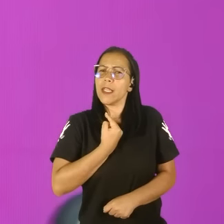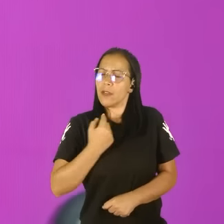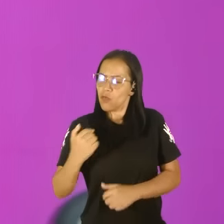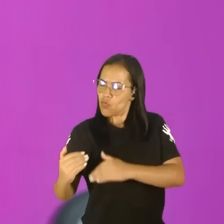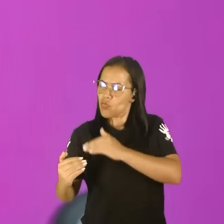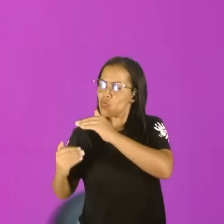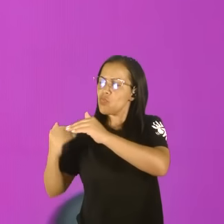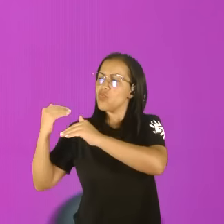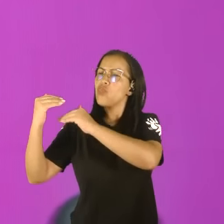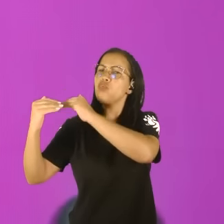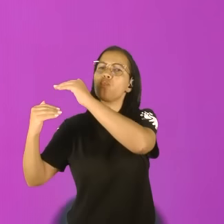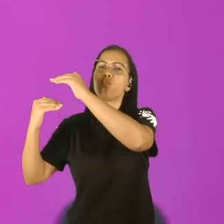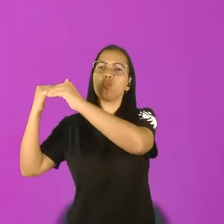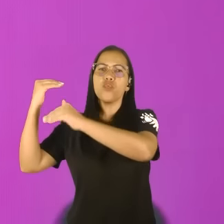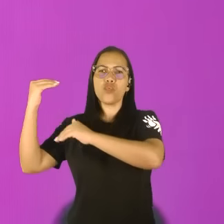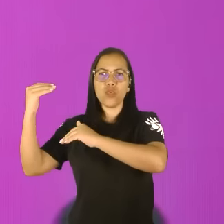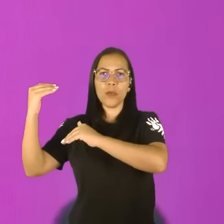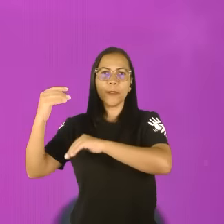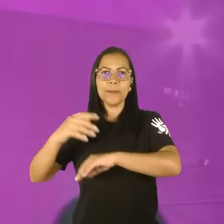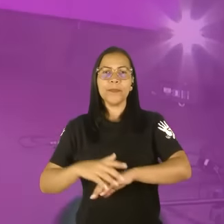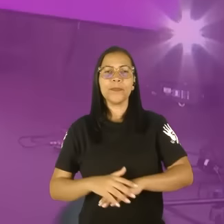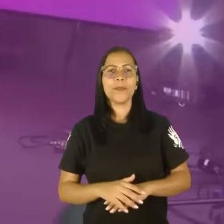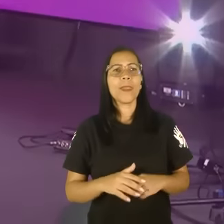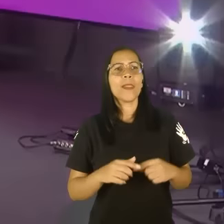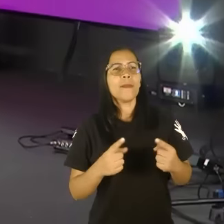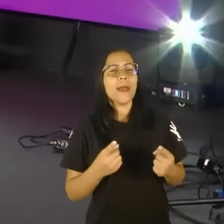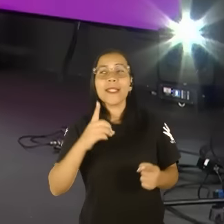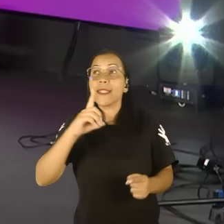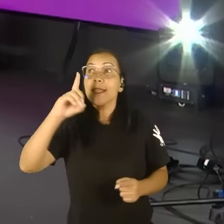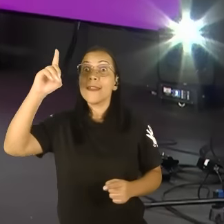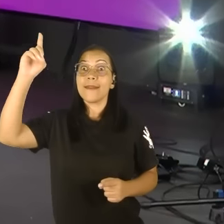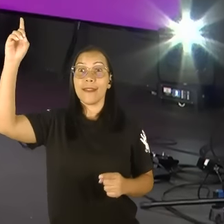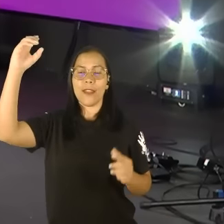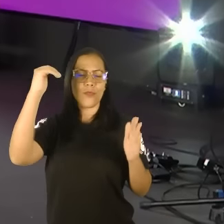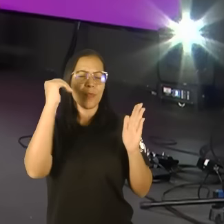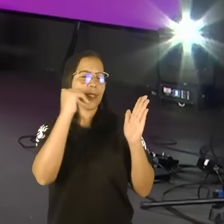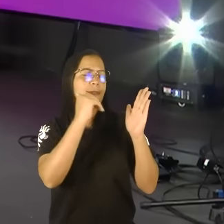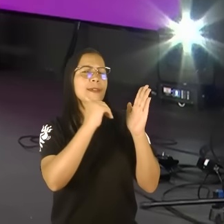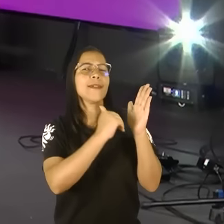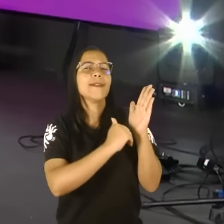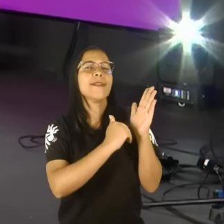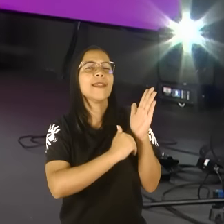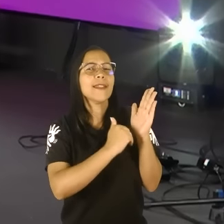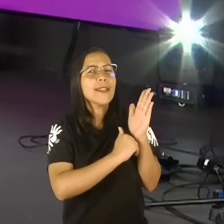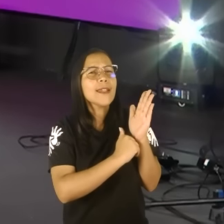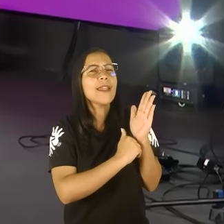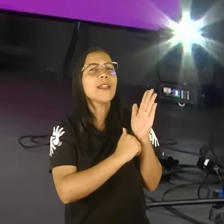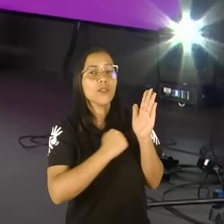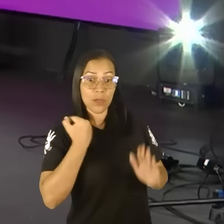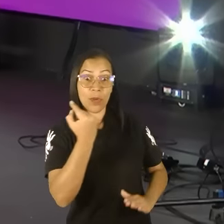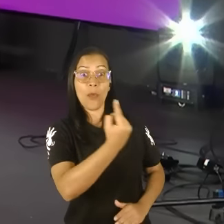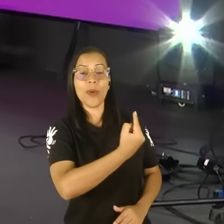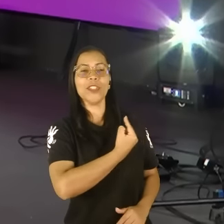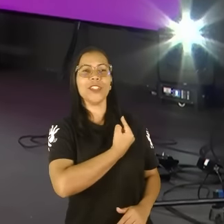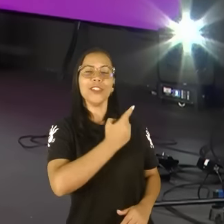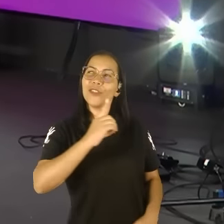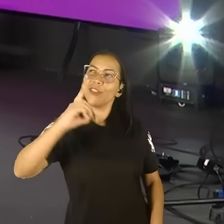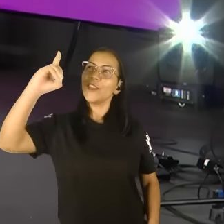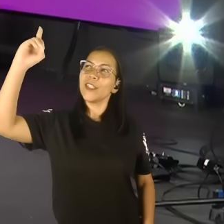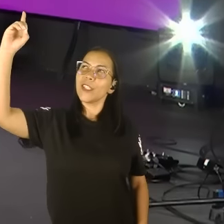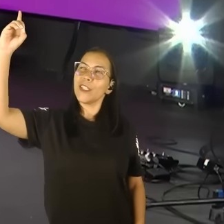prepara para manifestar. Deus trabalha com preparação. O texto